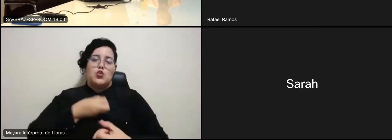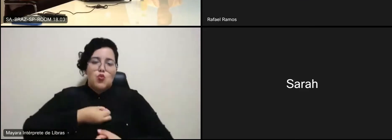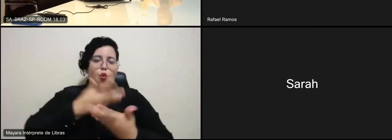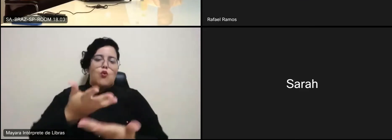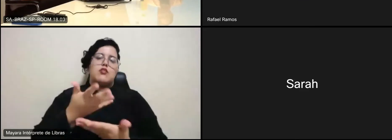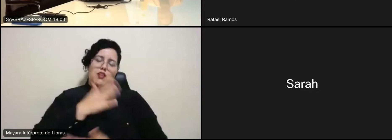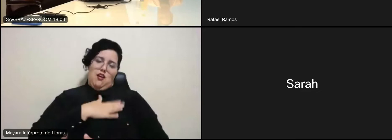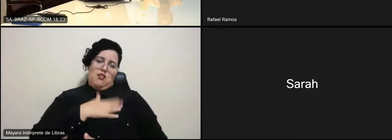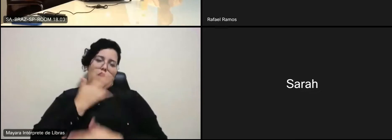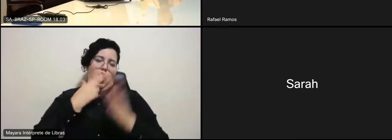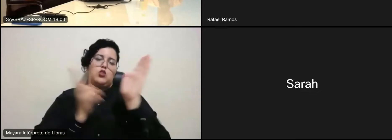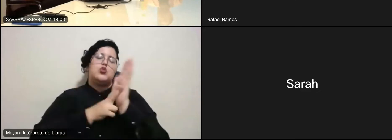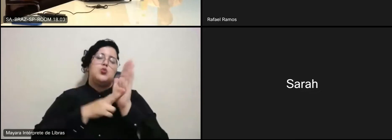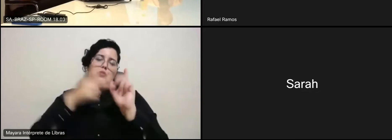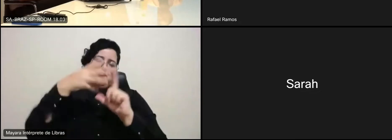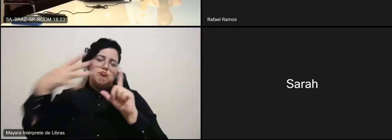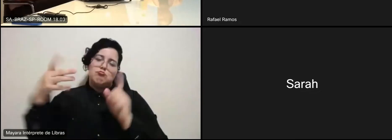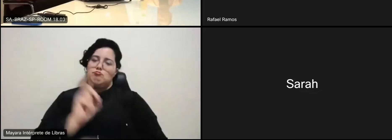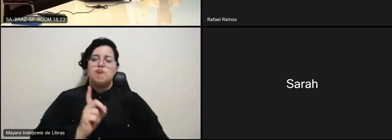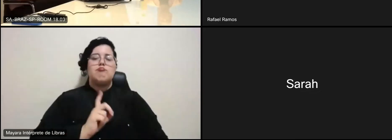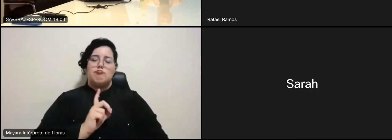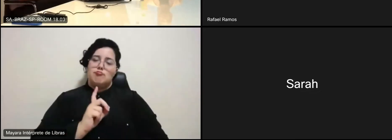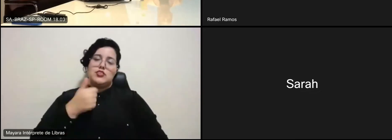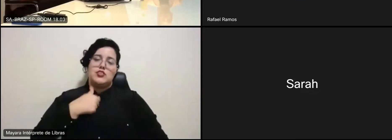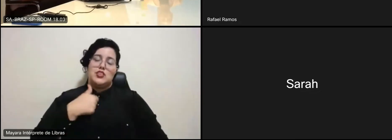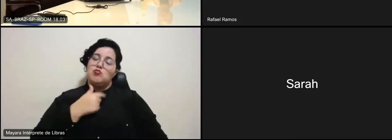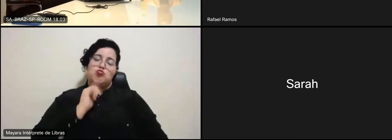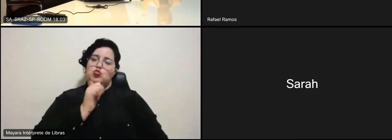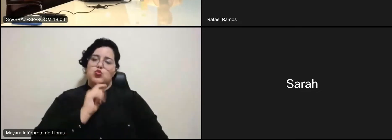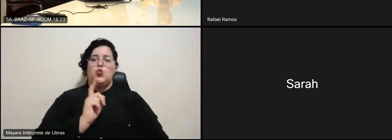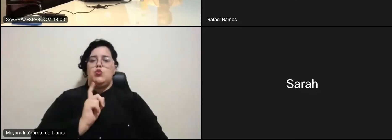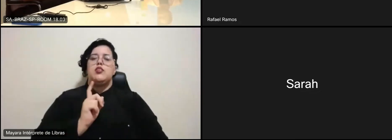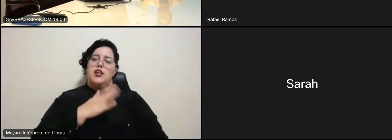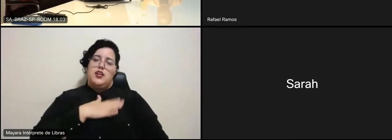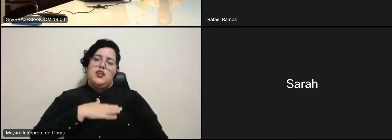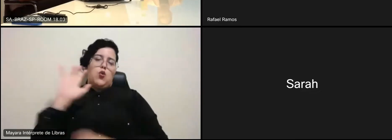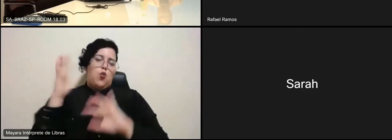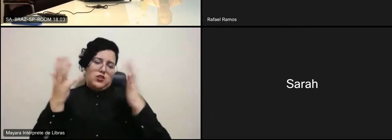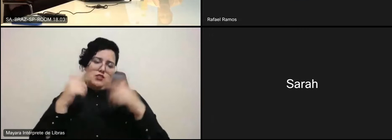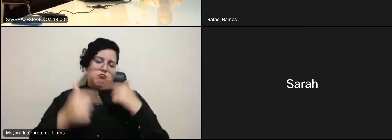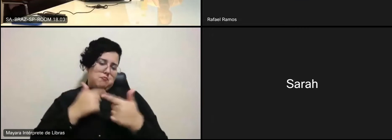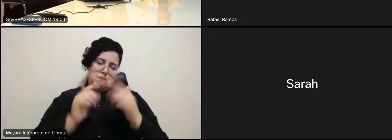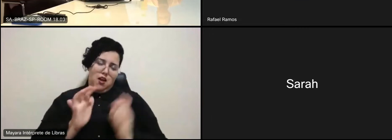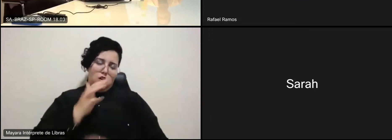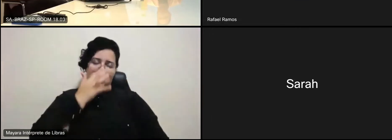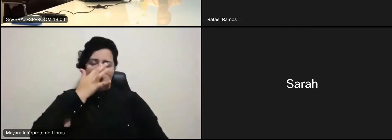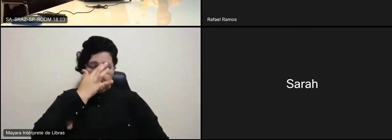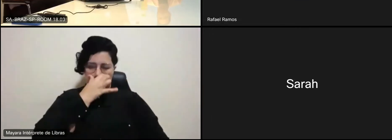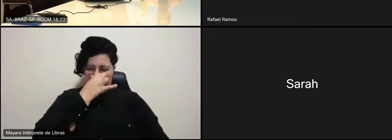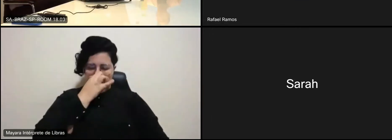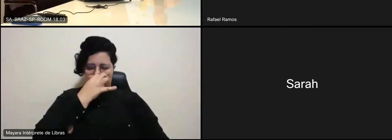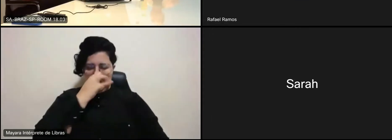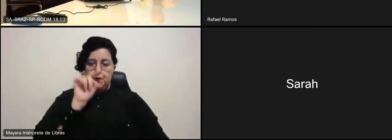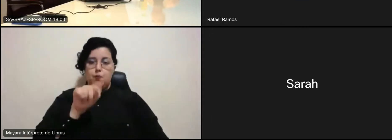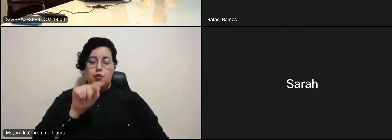que eu posso dizer isso, em expor a minha afetiva sexualidade nessas situações de trabalho, né? Então, acho que de alguma forma, quando